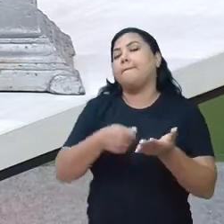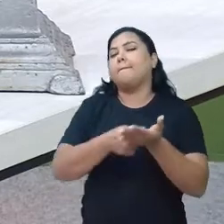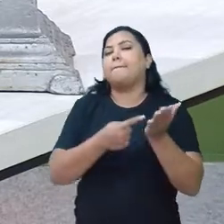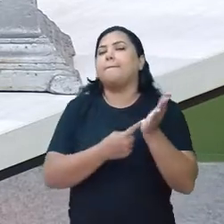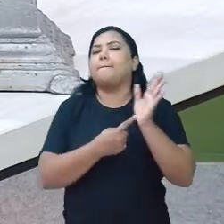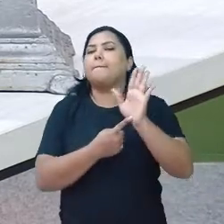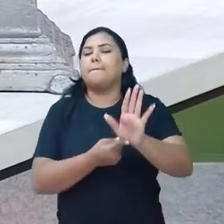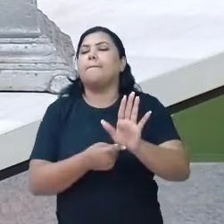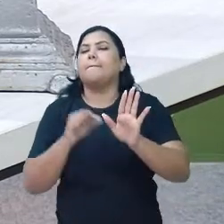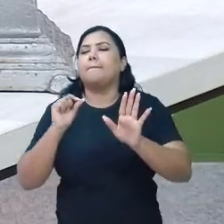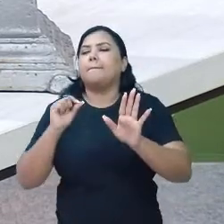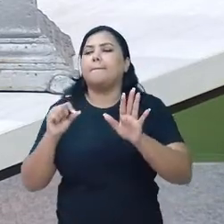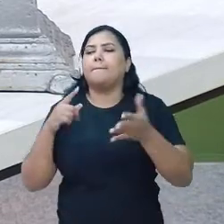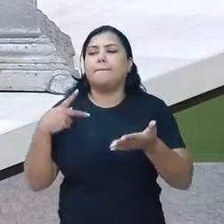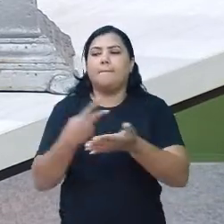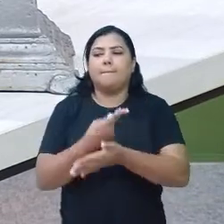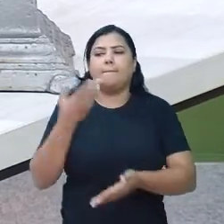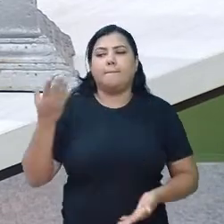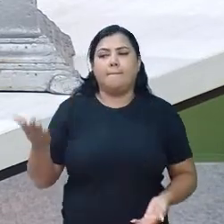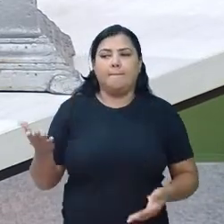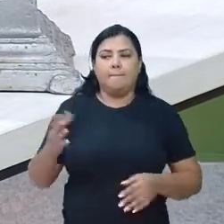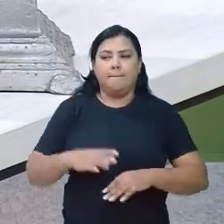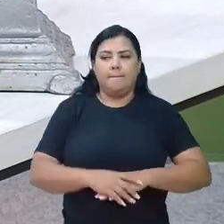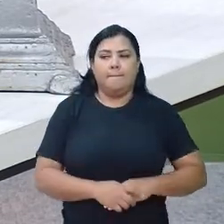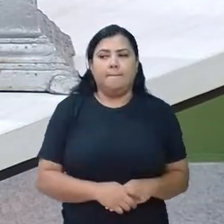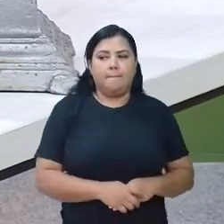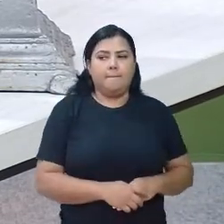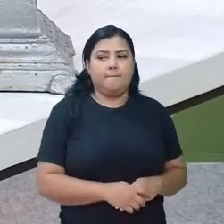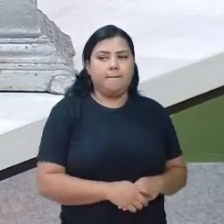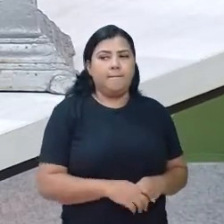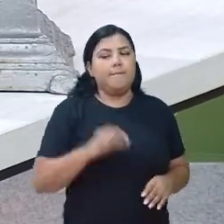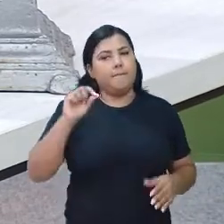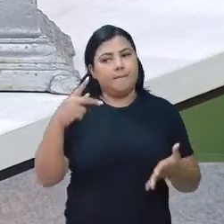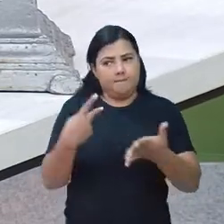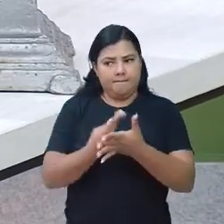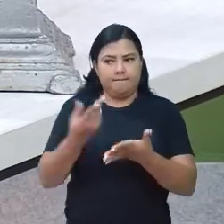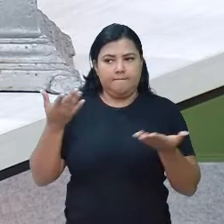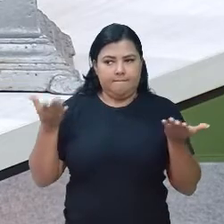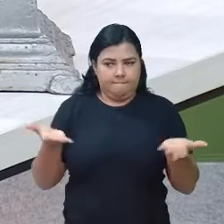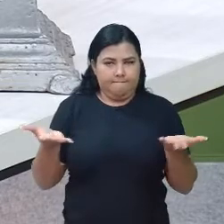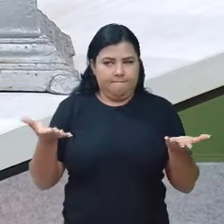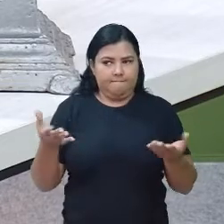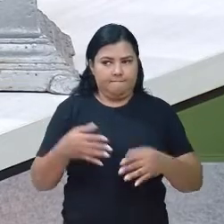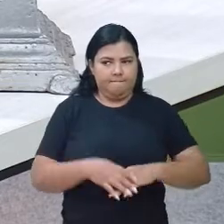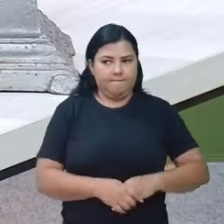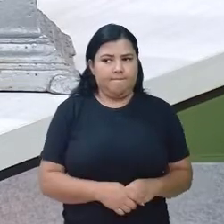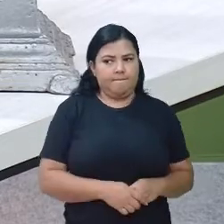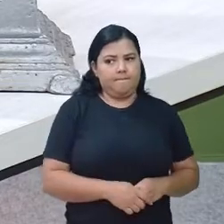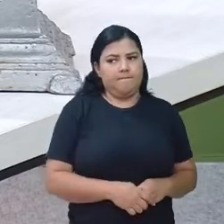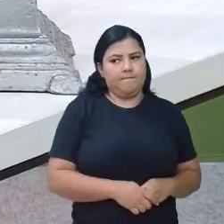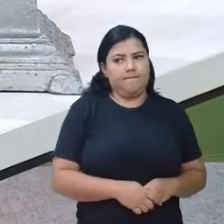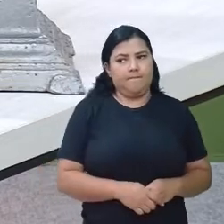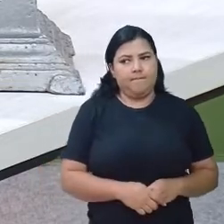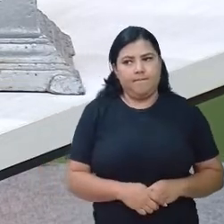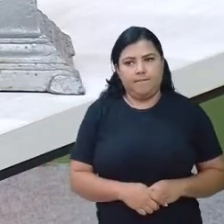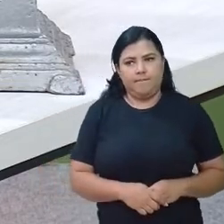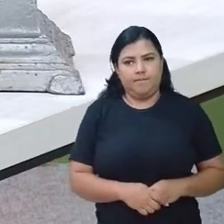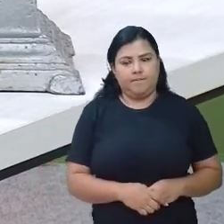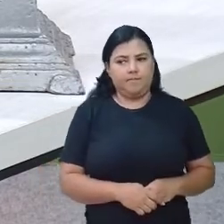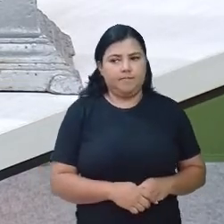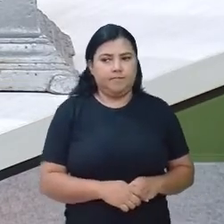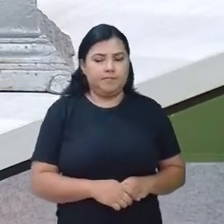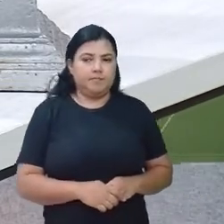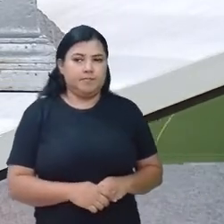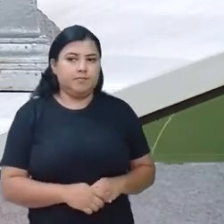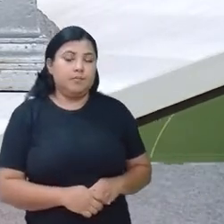mais ou menos o que é que está acontecendo naquela ilustração e o que é que vai acontecer na balança, tá certo? Então perceba que eu tenho ali do lado